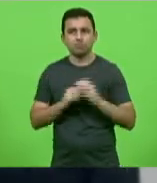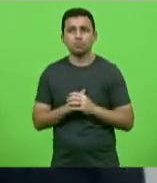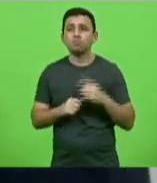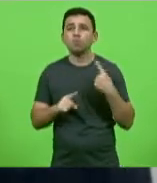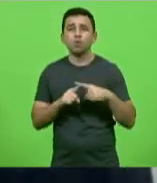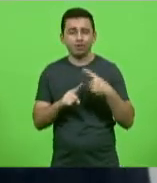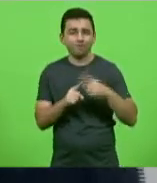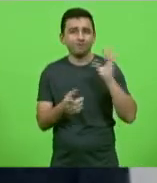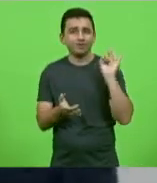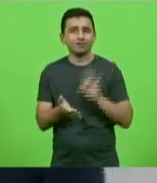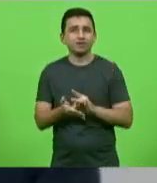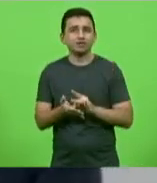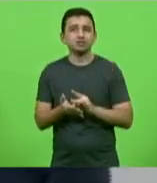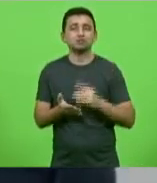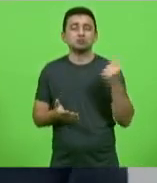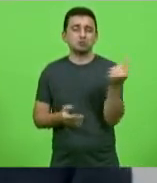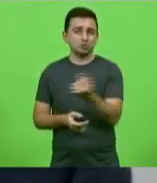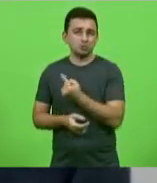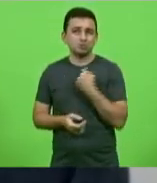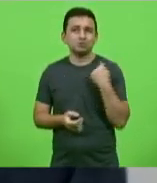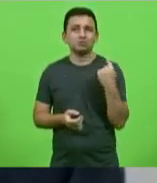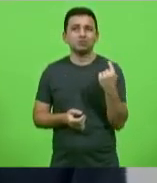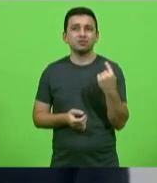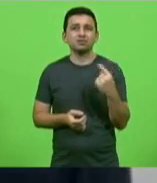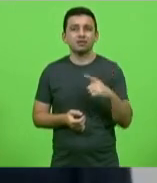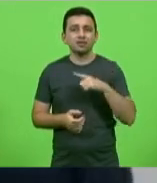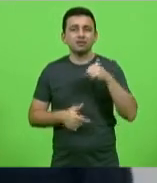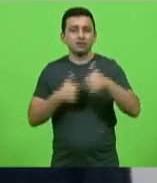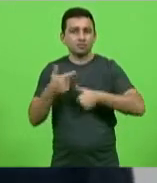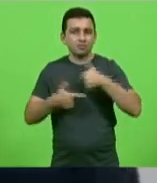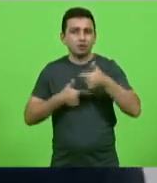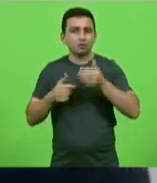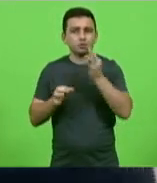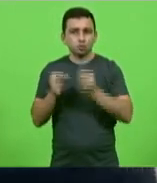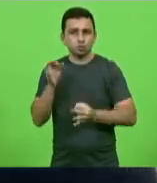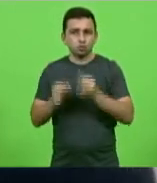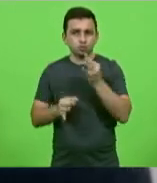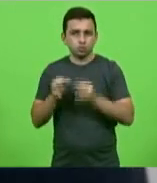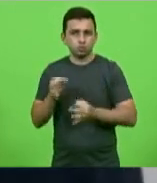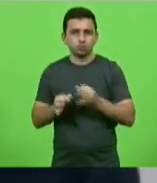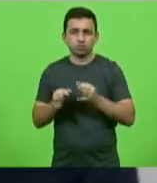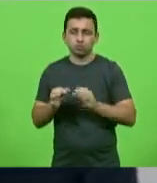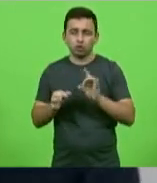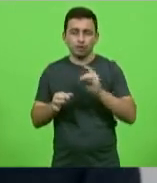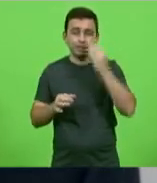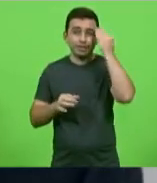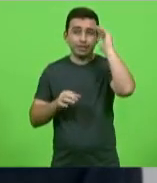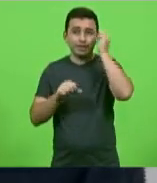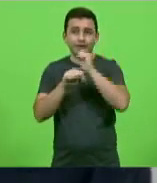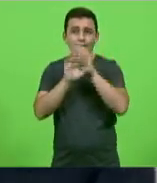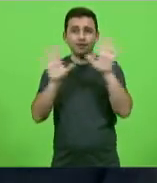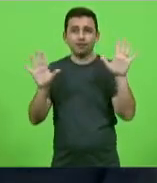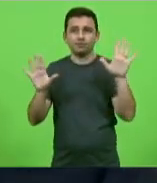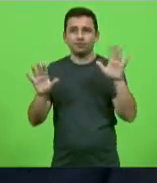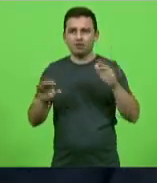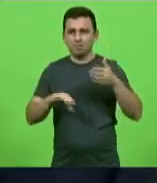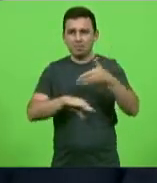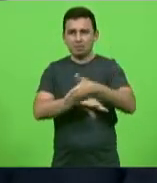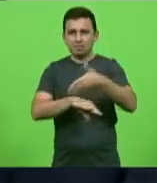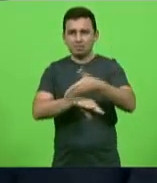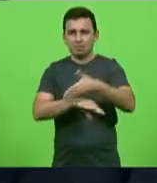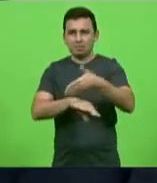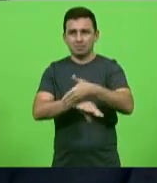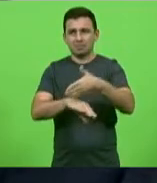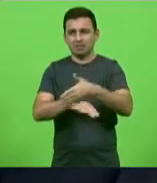Porque, efetivamente, nós aqui estamos no exercício de julgadores, de intérpretes, e que não participamos dos